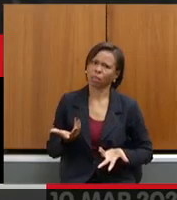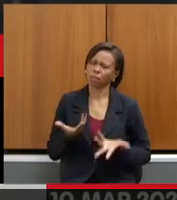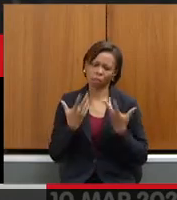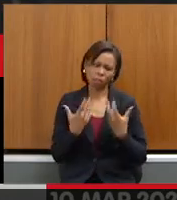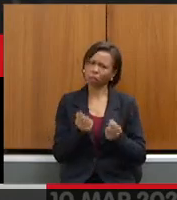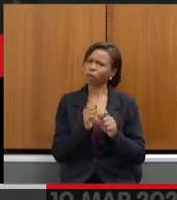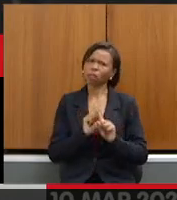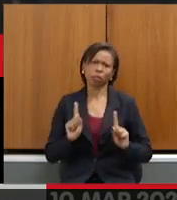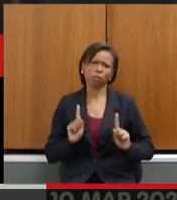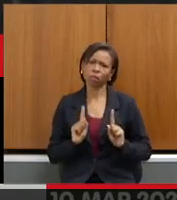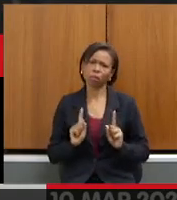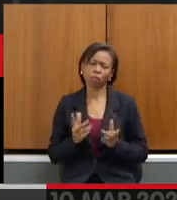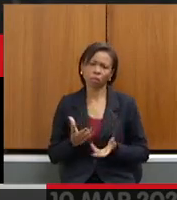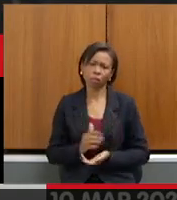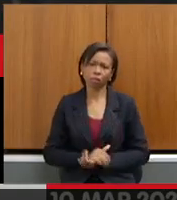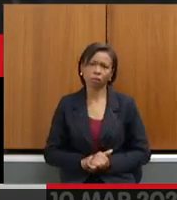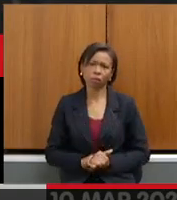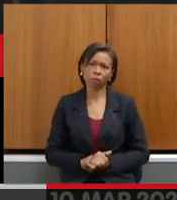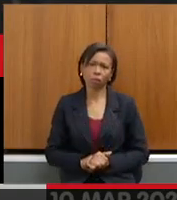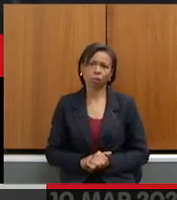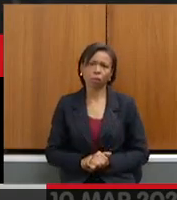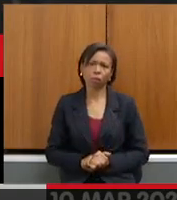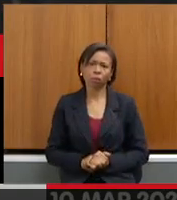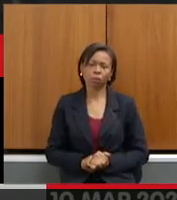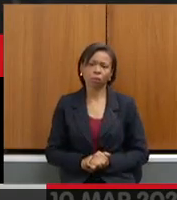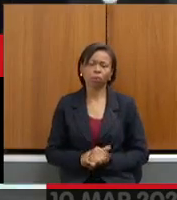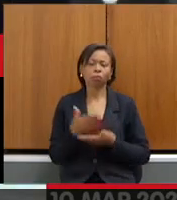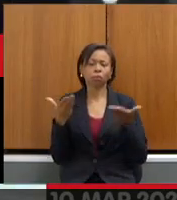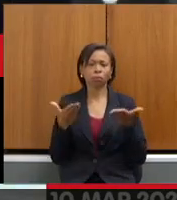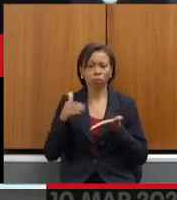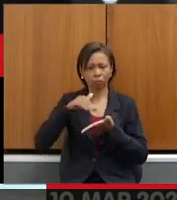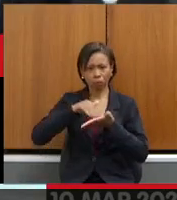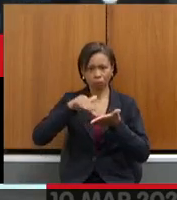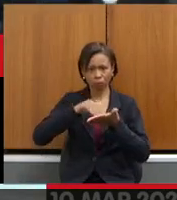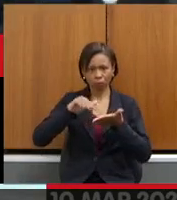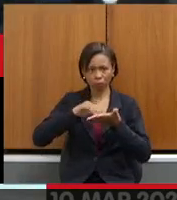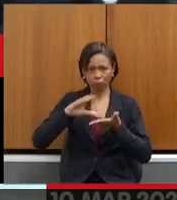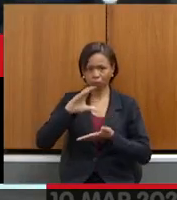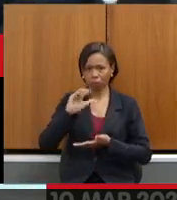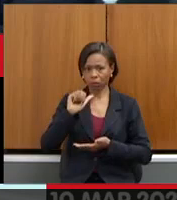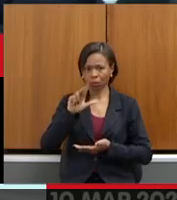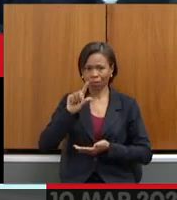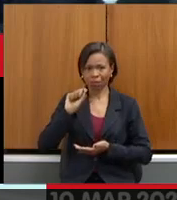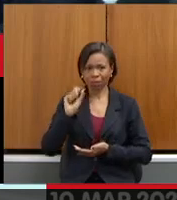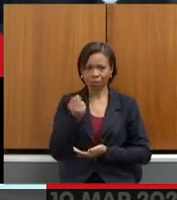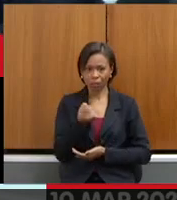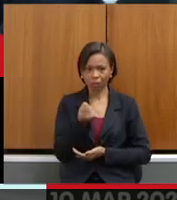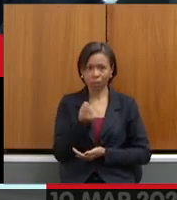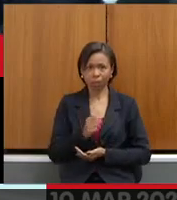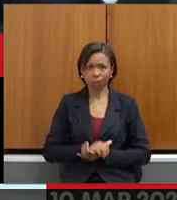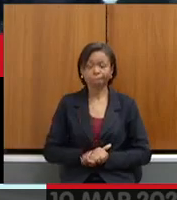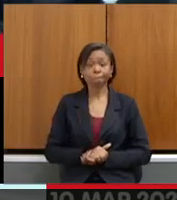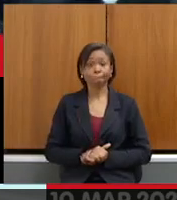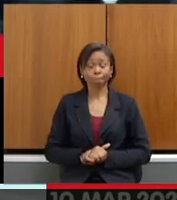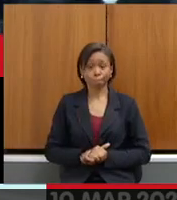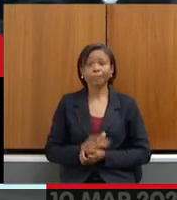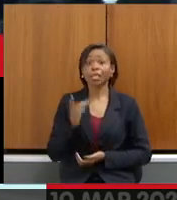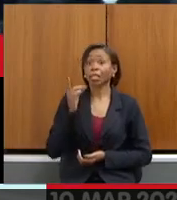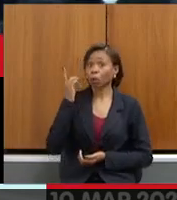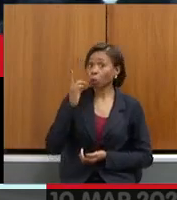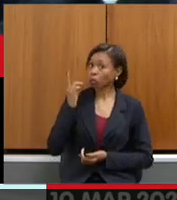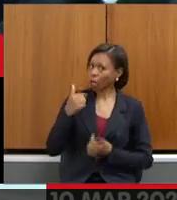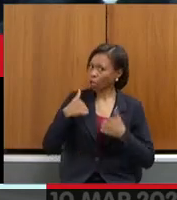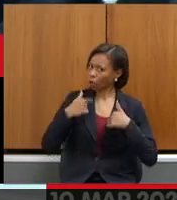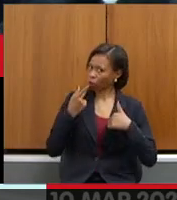aceitava uma coisa dessa com a palavra o secretário Carlos Eduardo Amaral Pereira da Silva Deputado e de